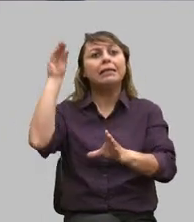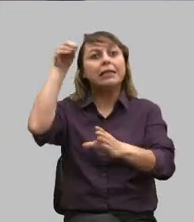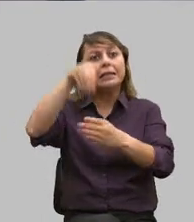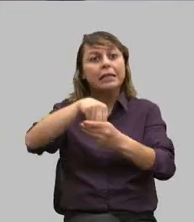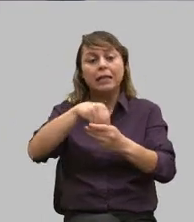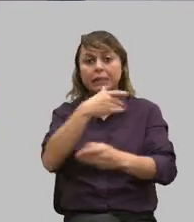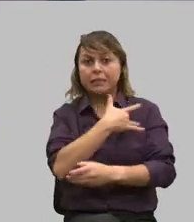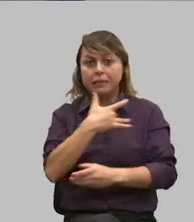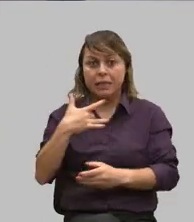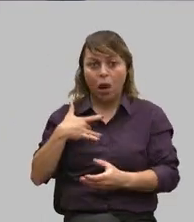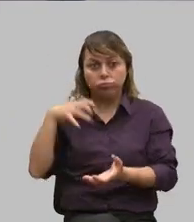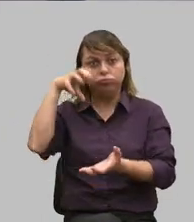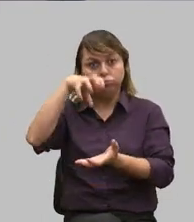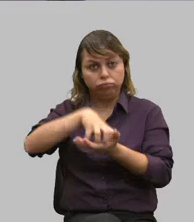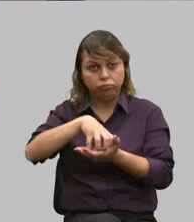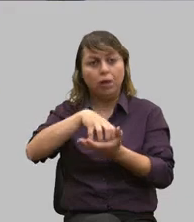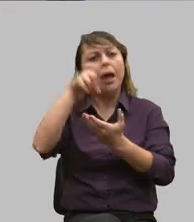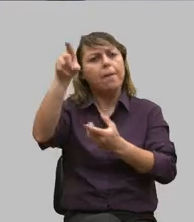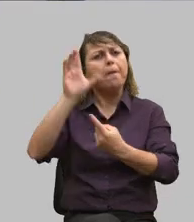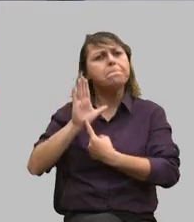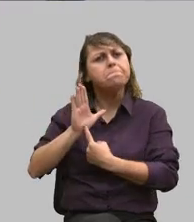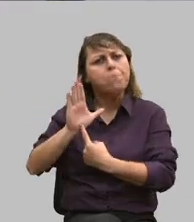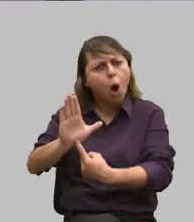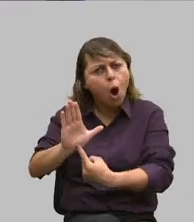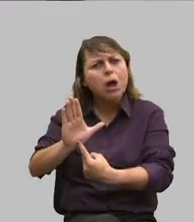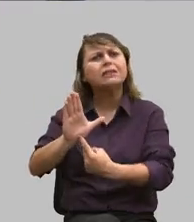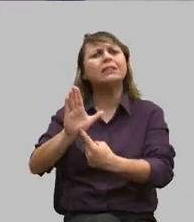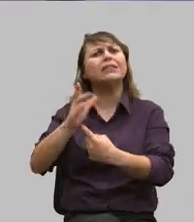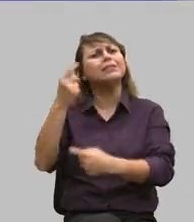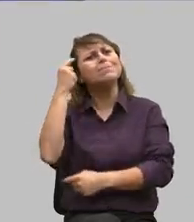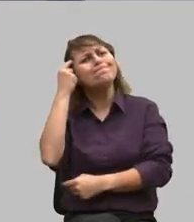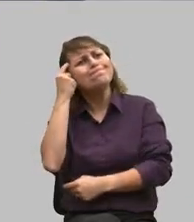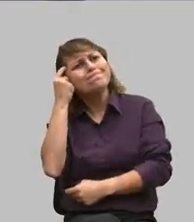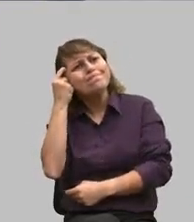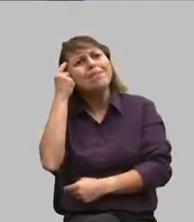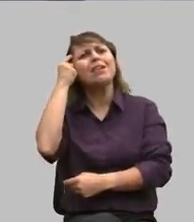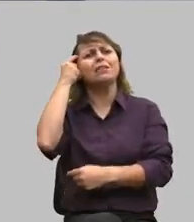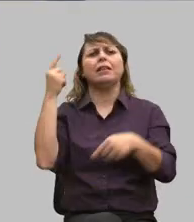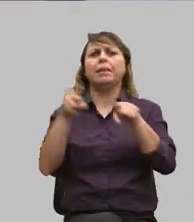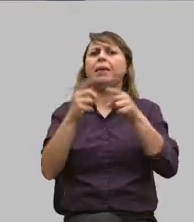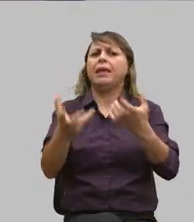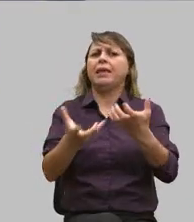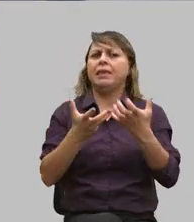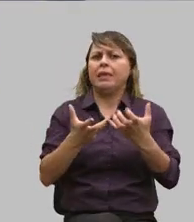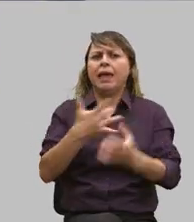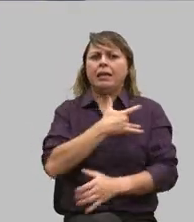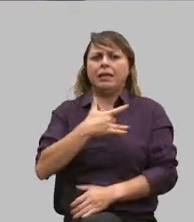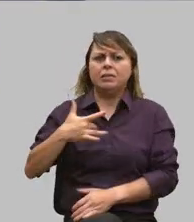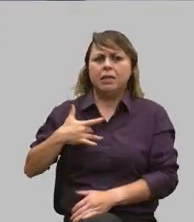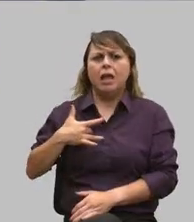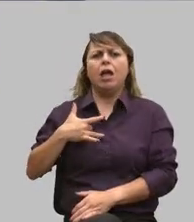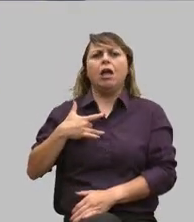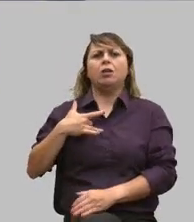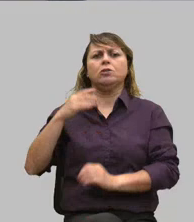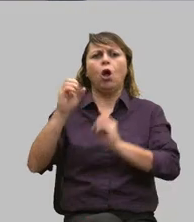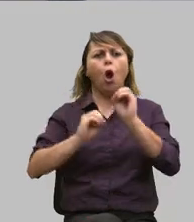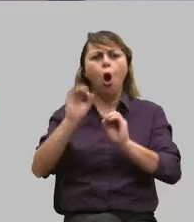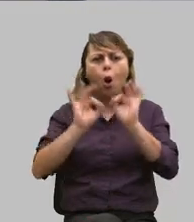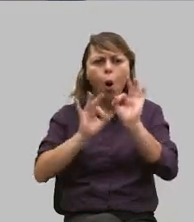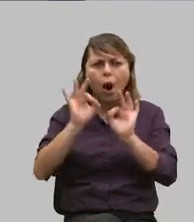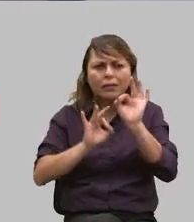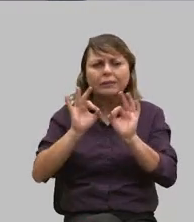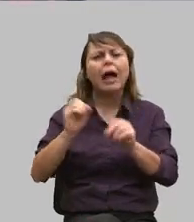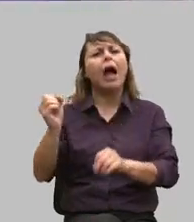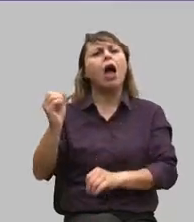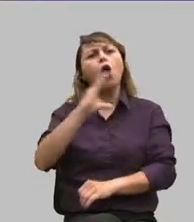Saúde é é um programa que retrata muito aquilo que a gente a gente pensa e aquilo que a gente quer da Saúde ordenada ali na atenção primária